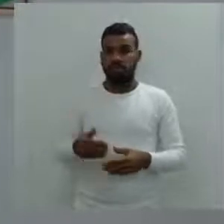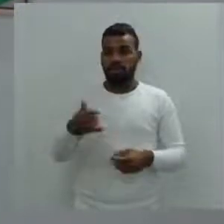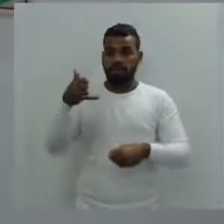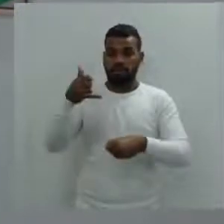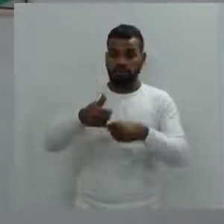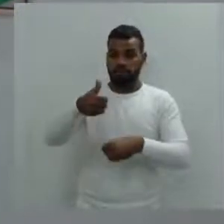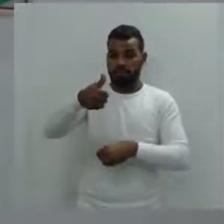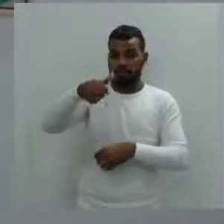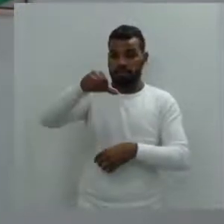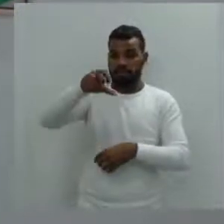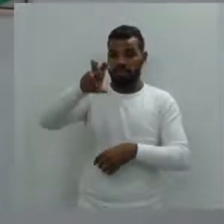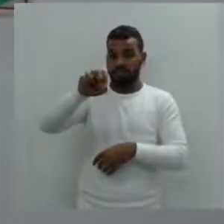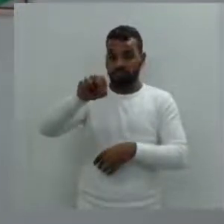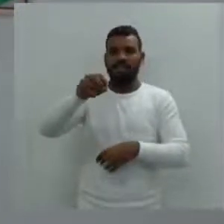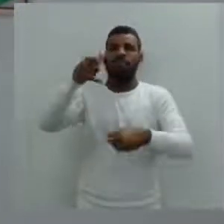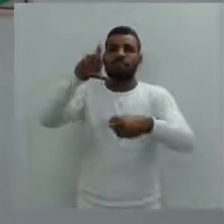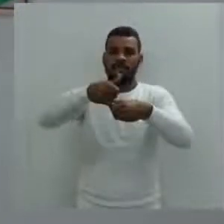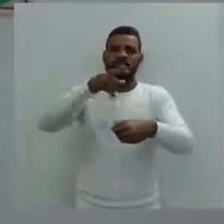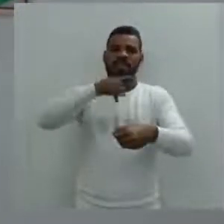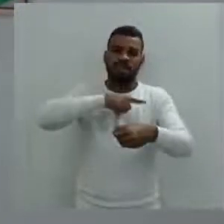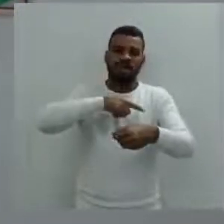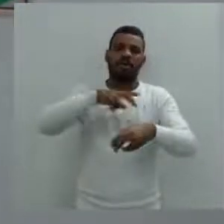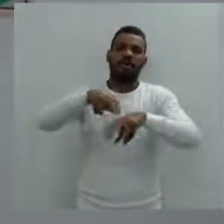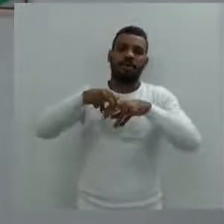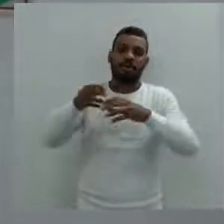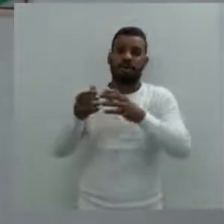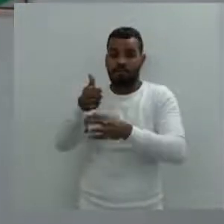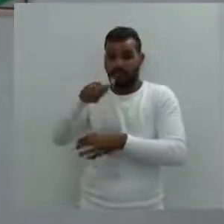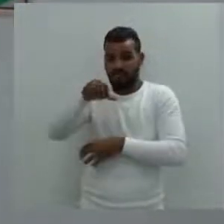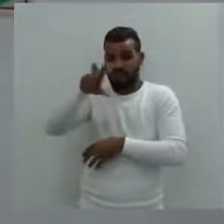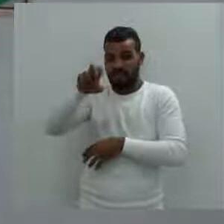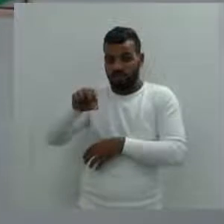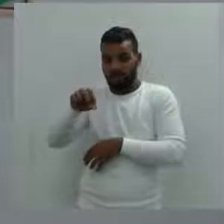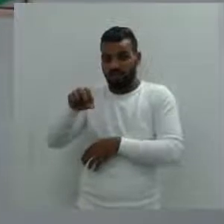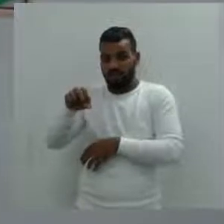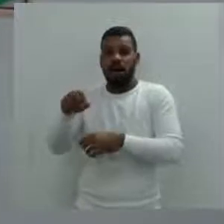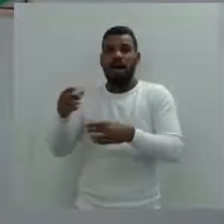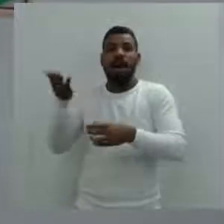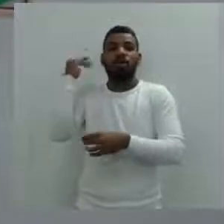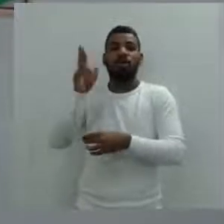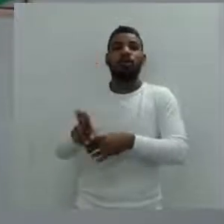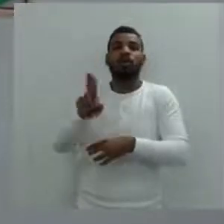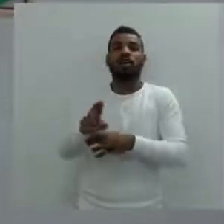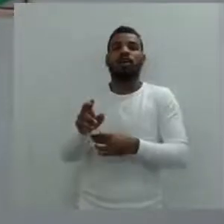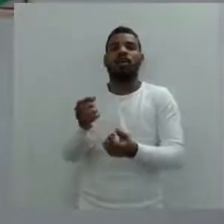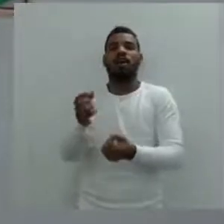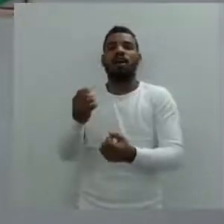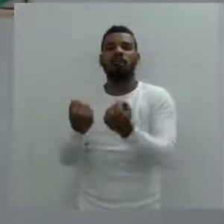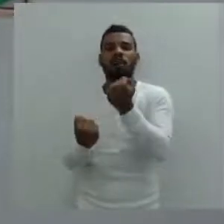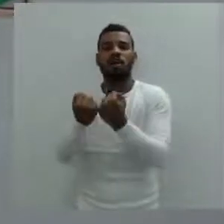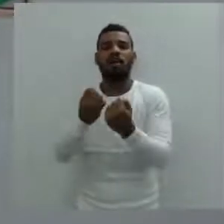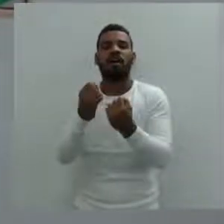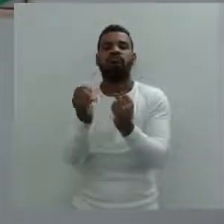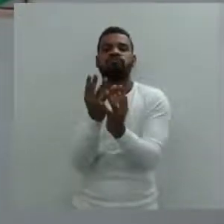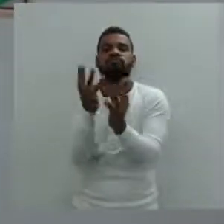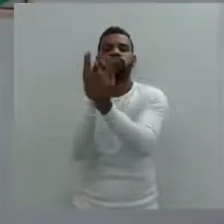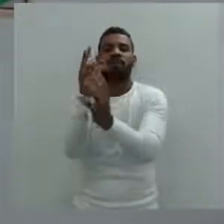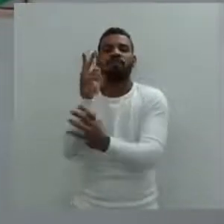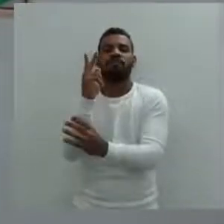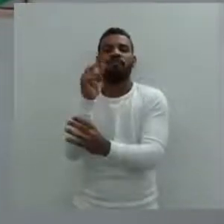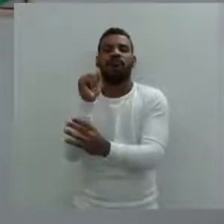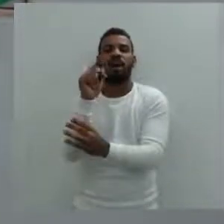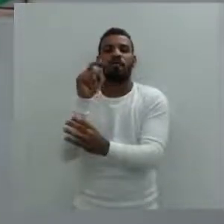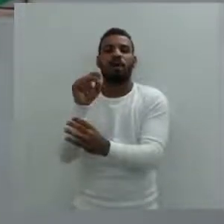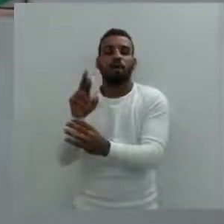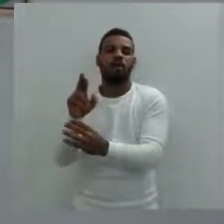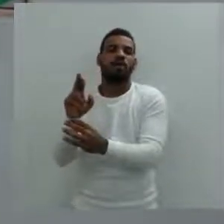1850 a 1950, que foi quando começaram a substituir o vapor, que é o carvão, tá bom? Então simplesmente